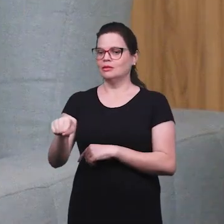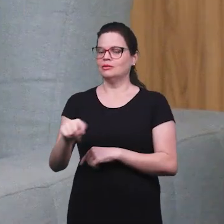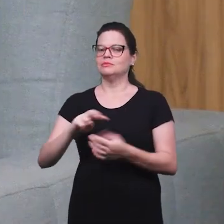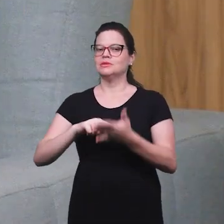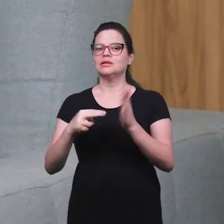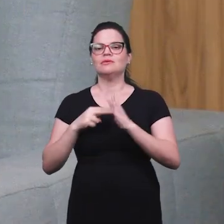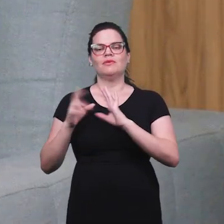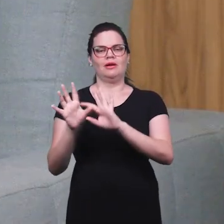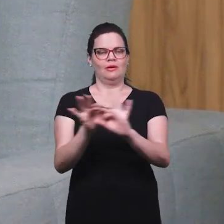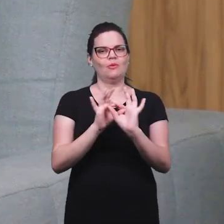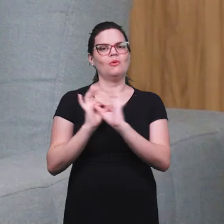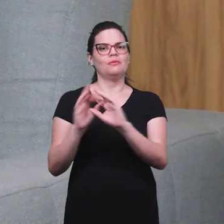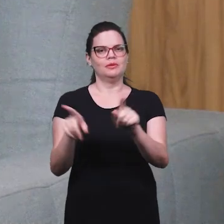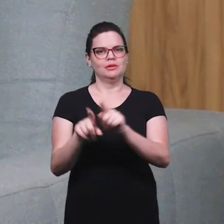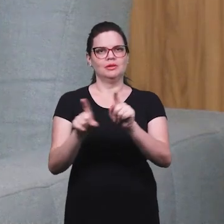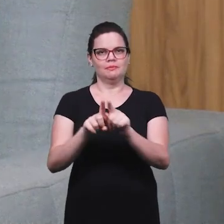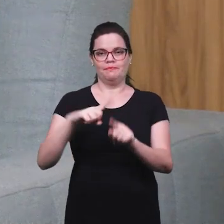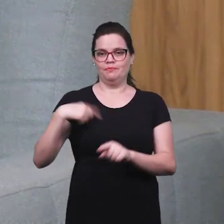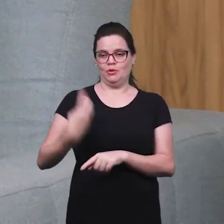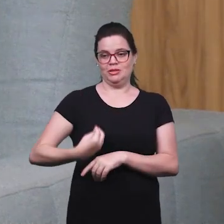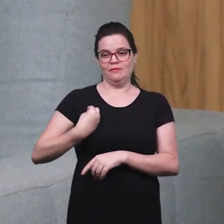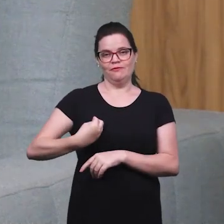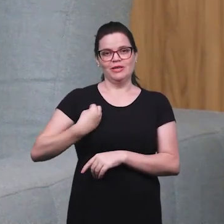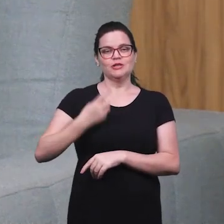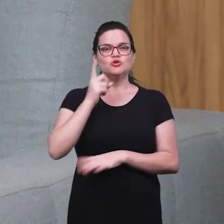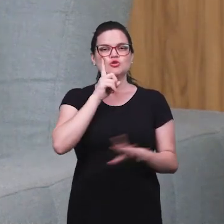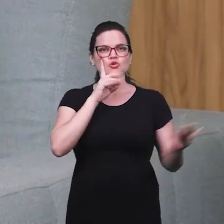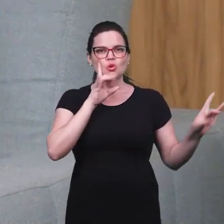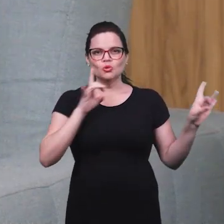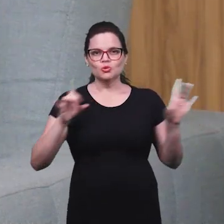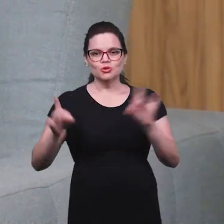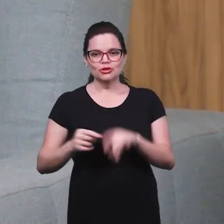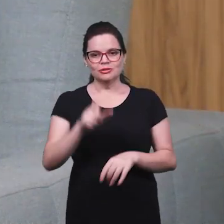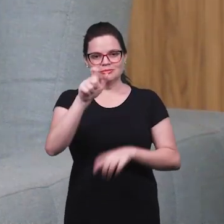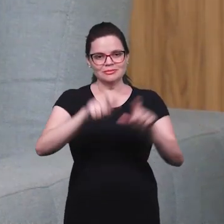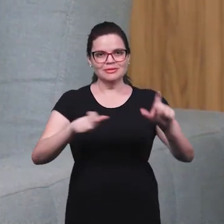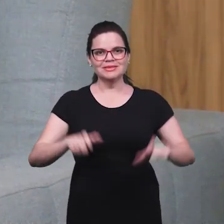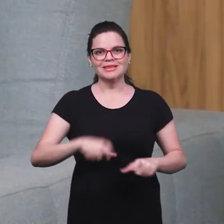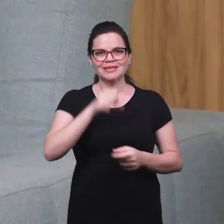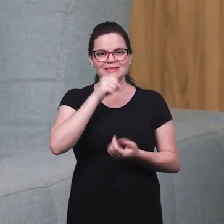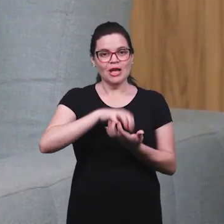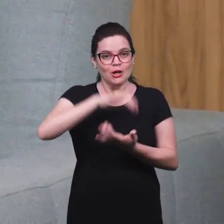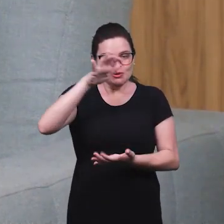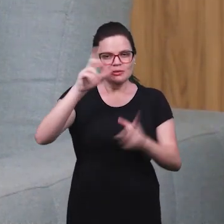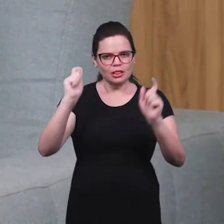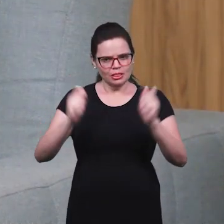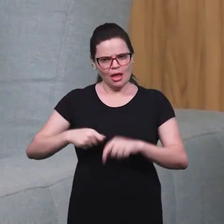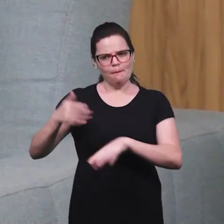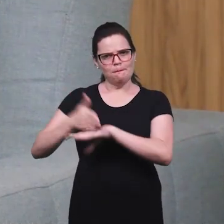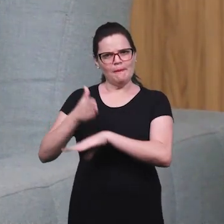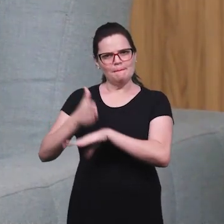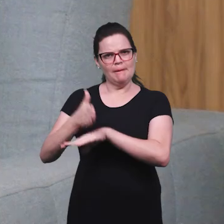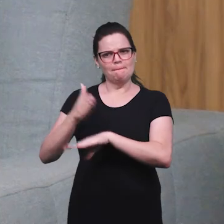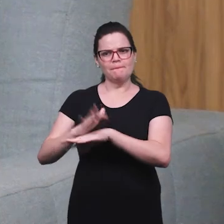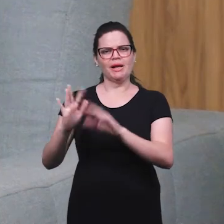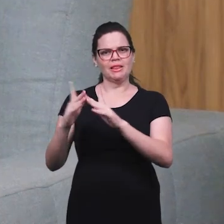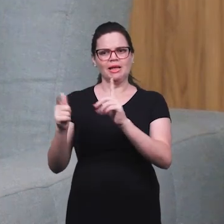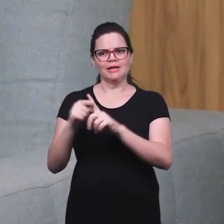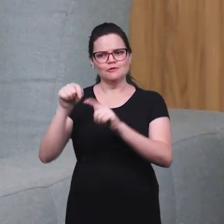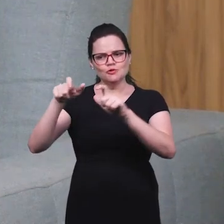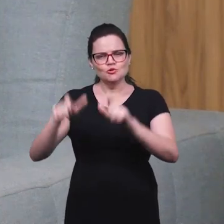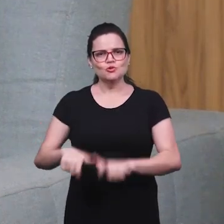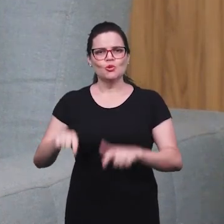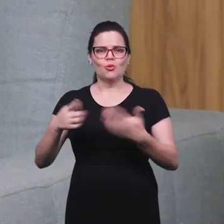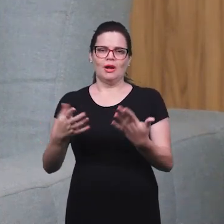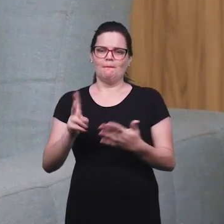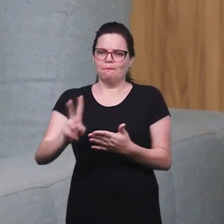mostra o exercício da vida de um irmão idoso, realizando a obra em um lugar onde o Senhor o acolheu,